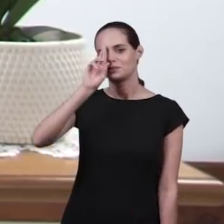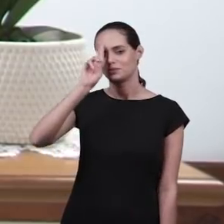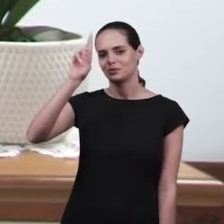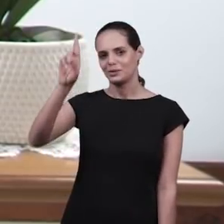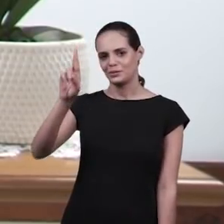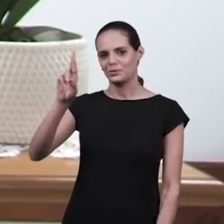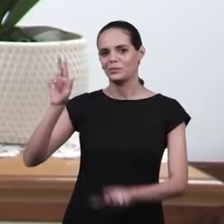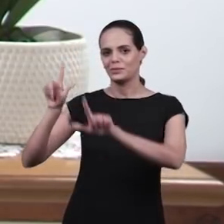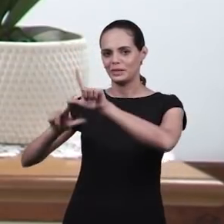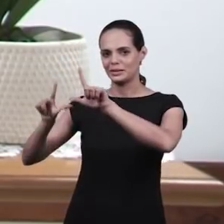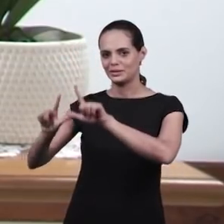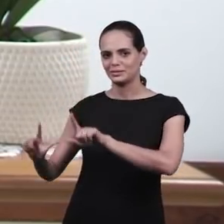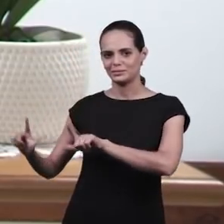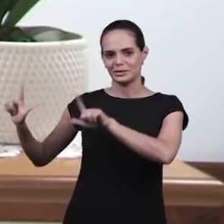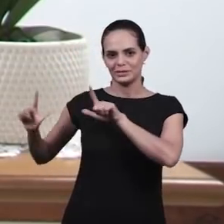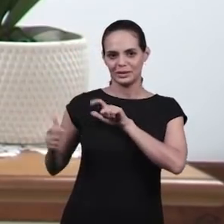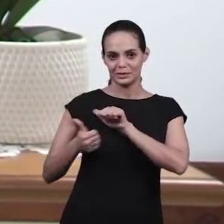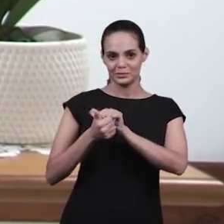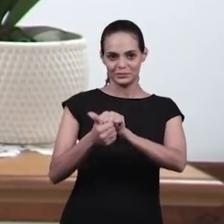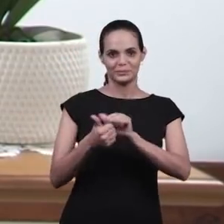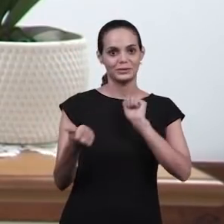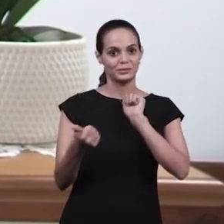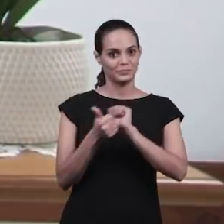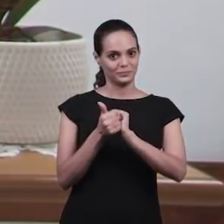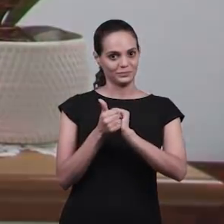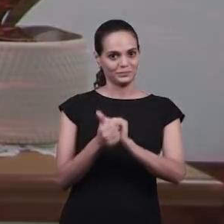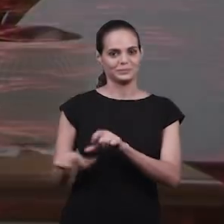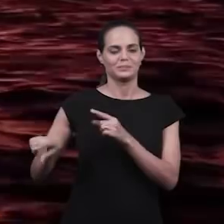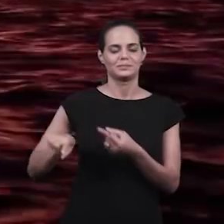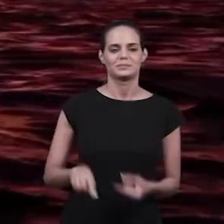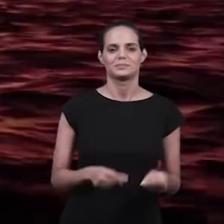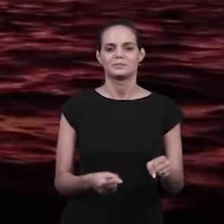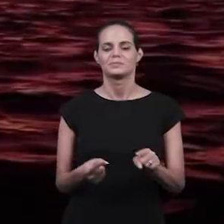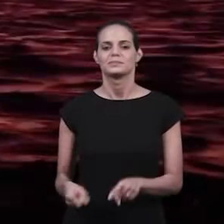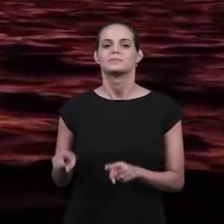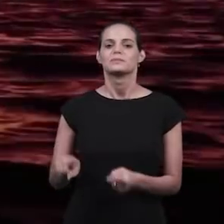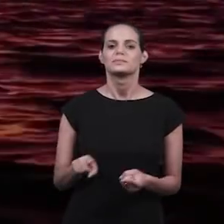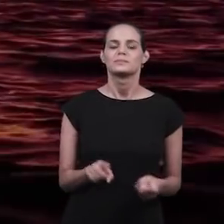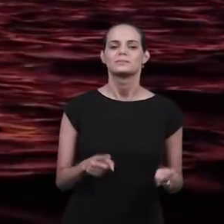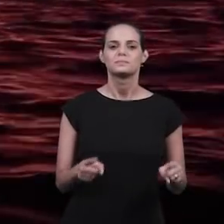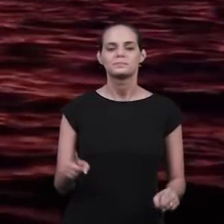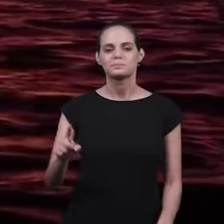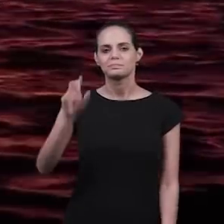ao nome do Senhor. Acompanhe este louvor que vai ser projetado na tela.